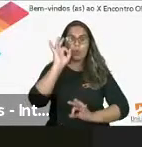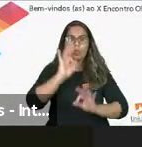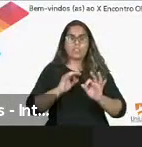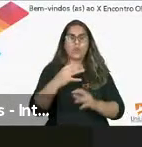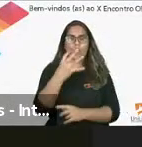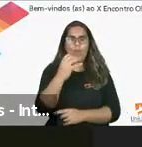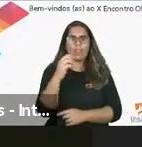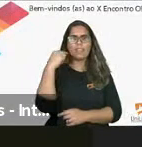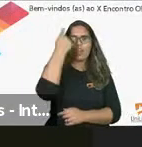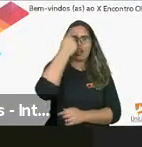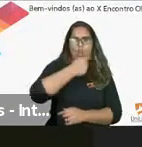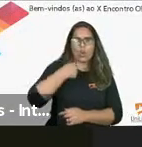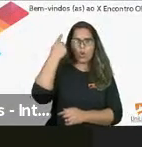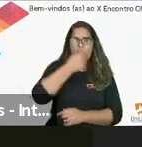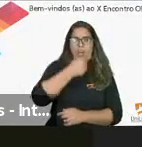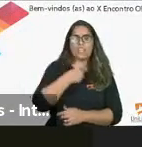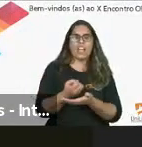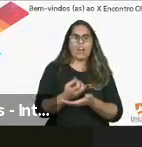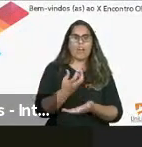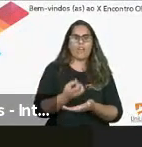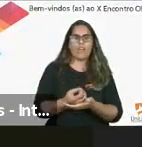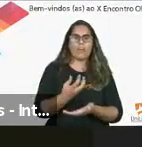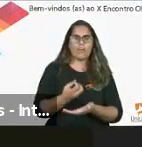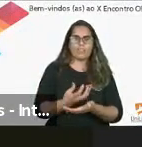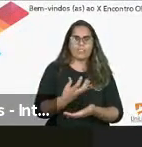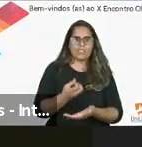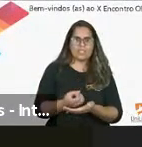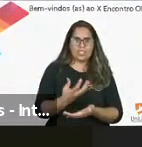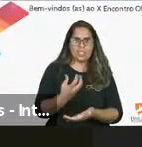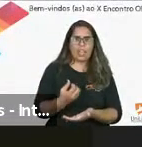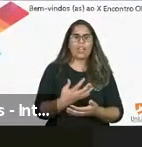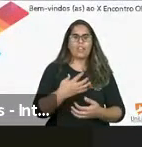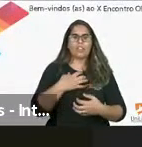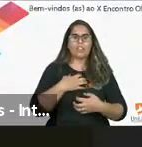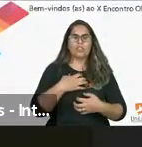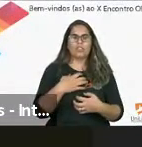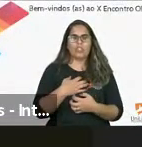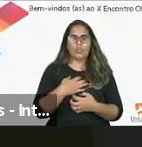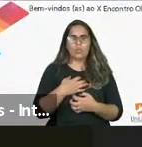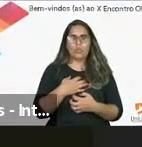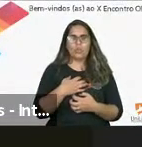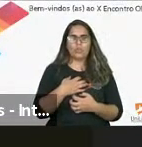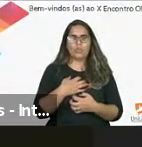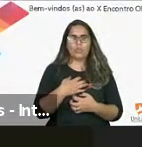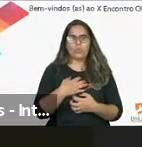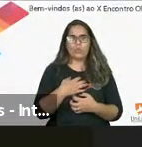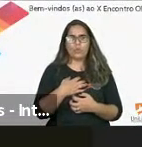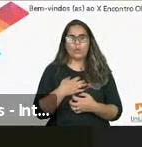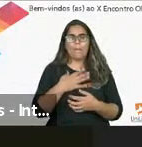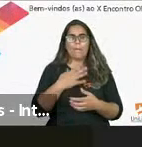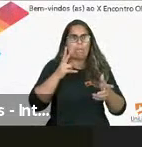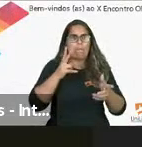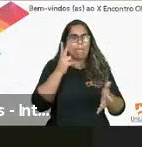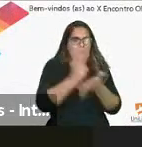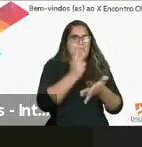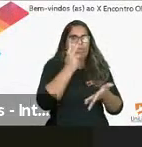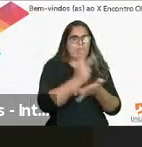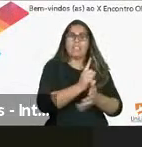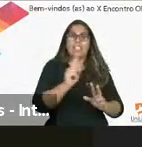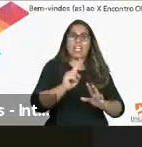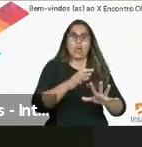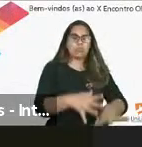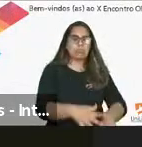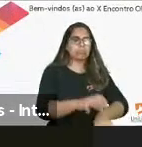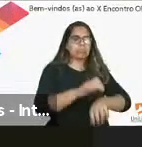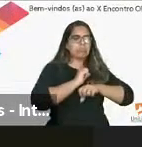horas, alfabetizar de uma forma... não uma forma da mecânica, mas de incorporação,